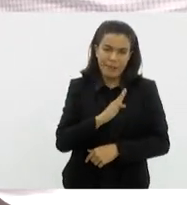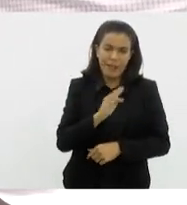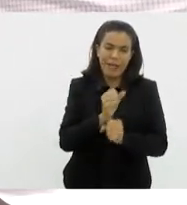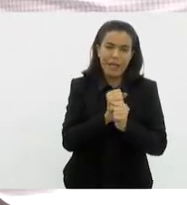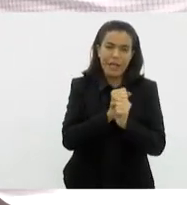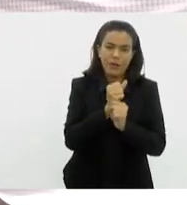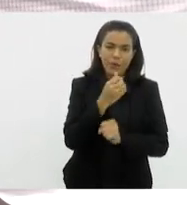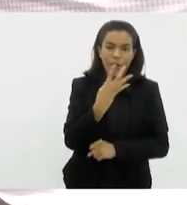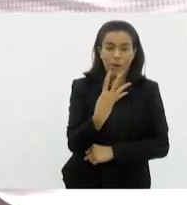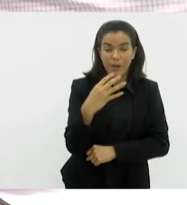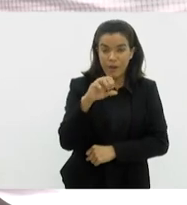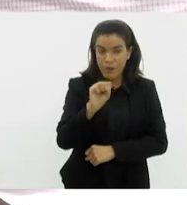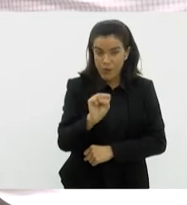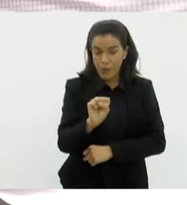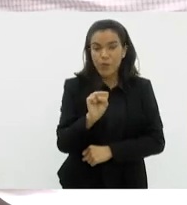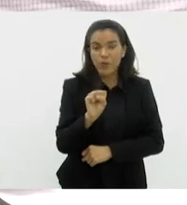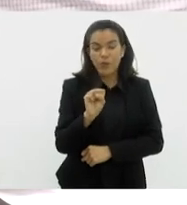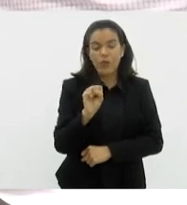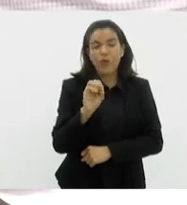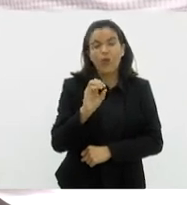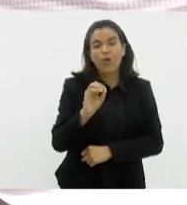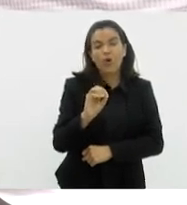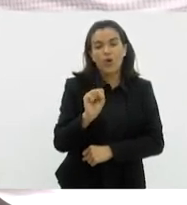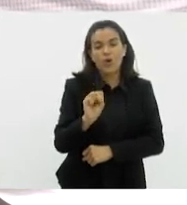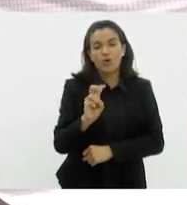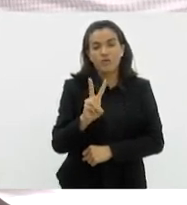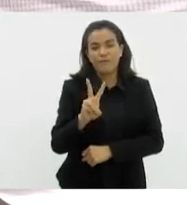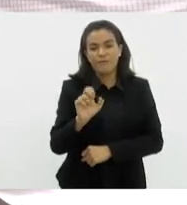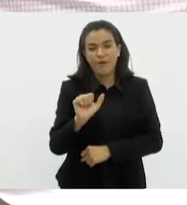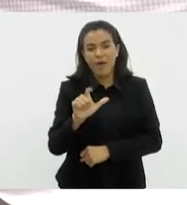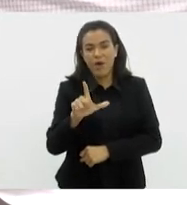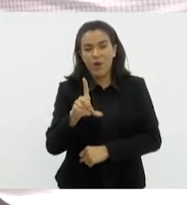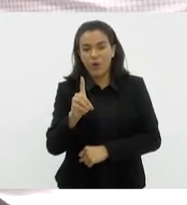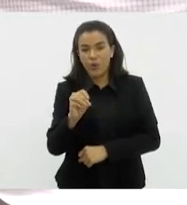então, Oswaldo Aranha. Em suma,